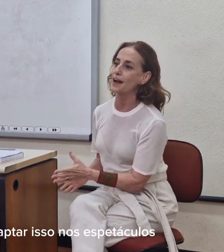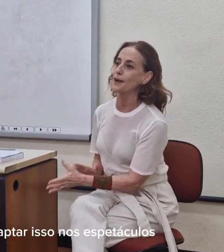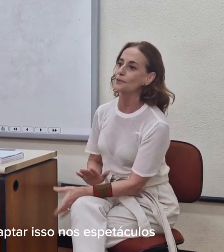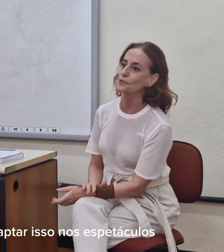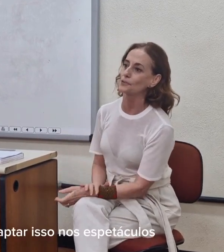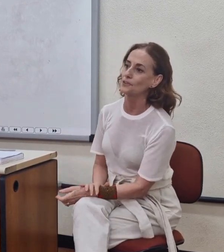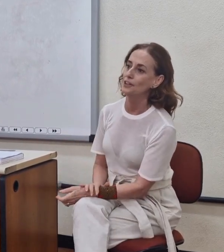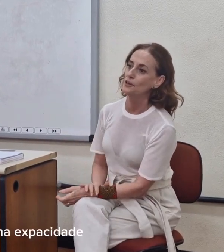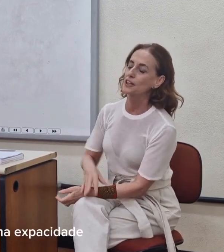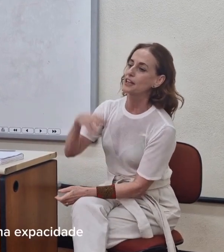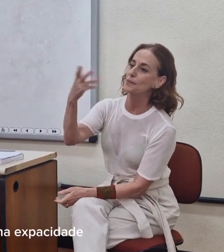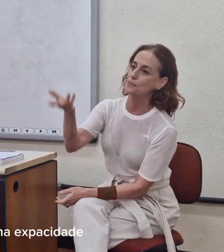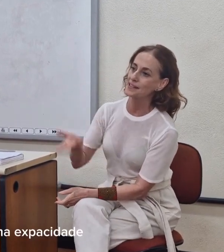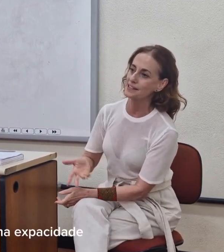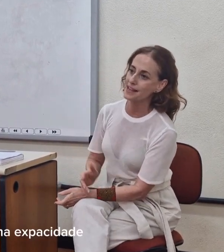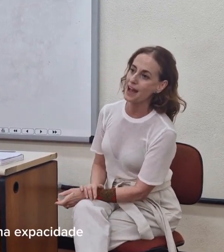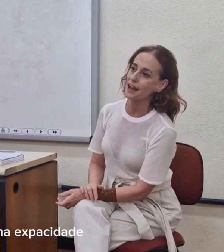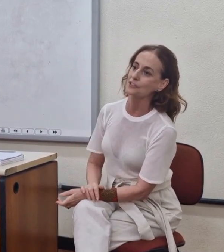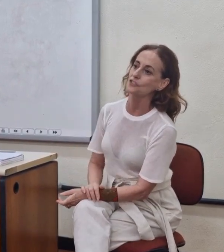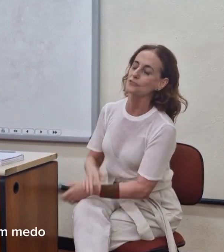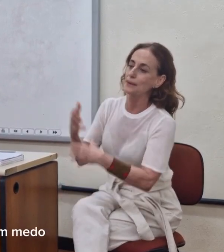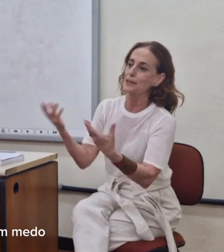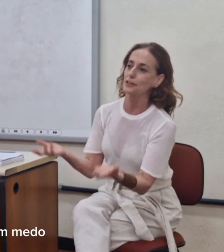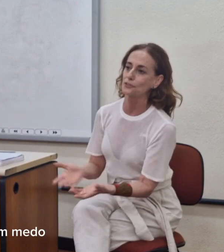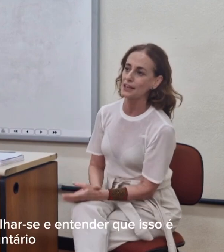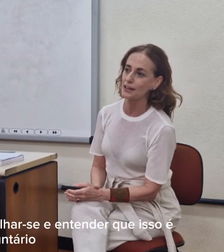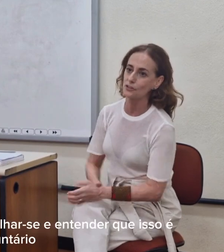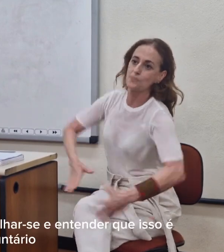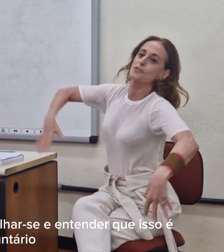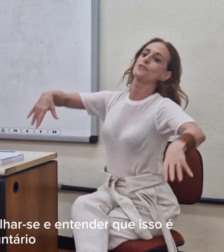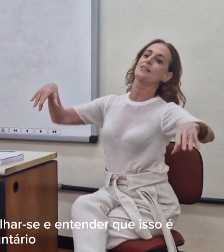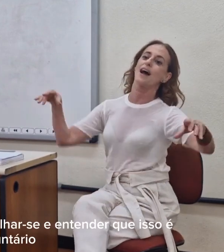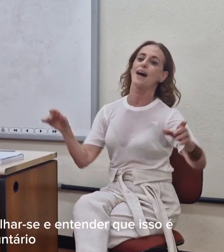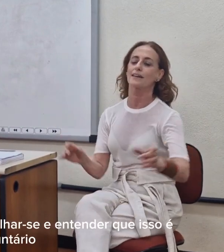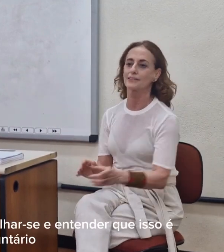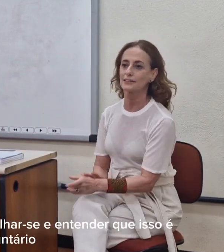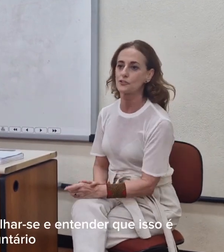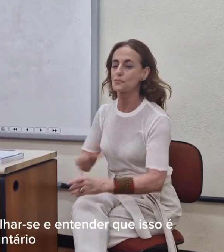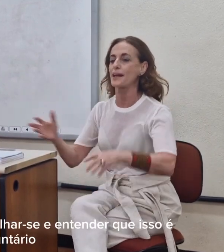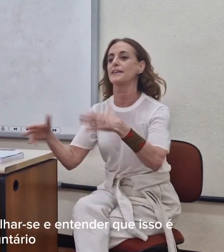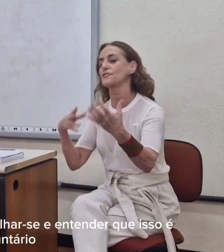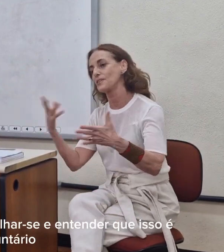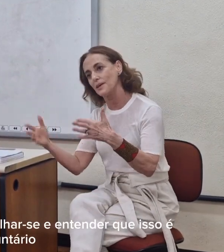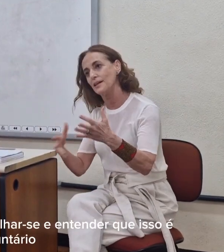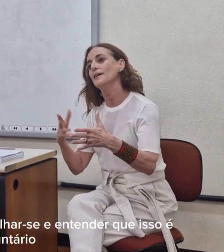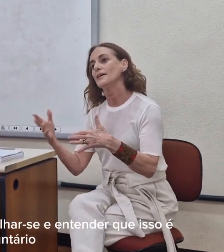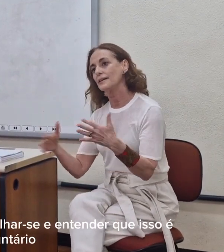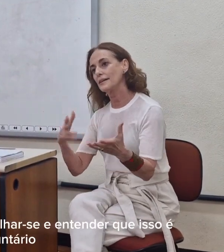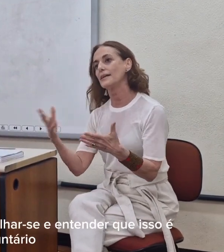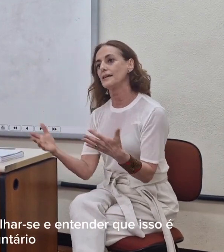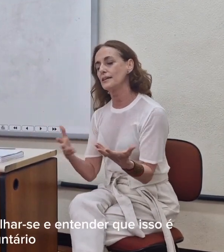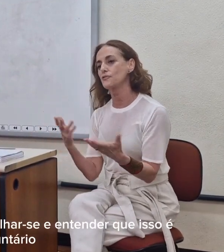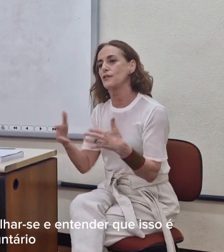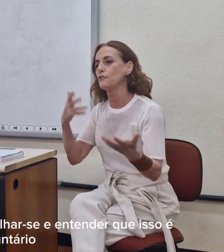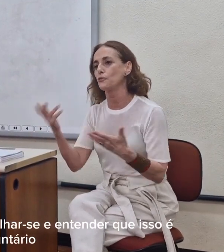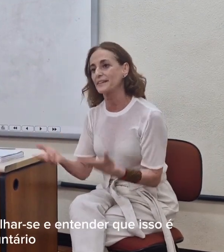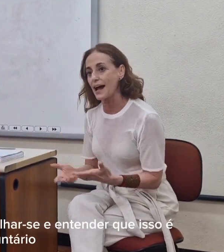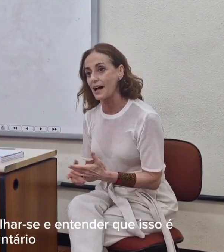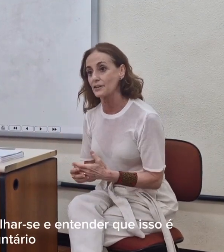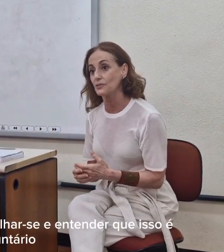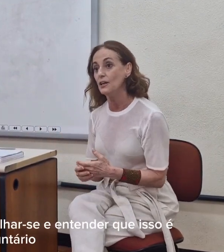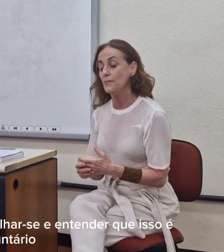no espetáculo, o que, que é uma espacidade, não tem medo dela quando a pessoa dá, entender os bailarinos também, entender que